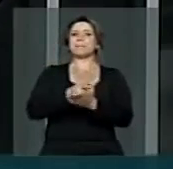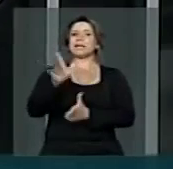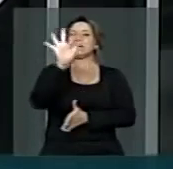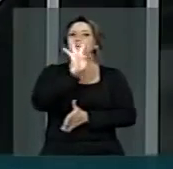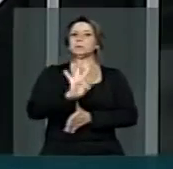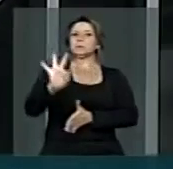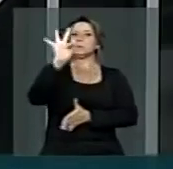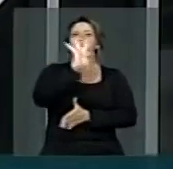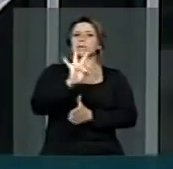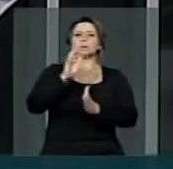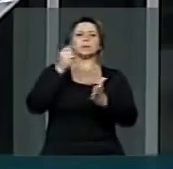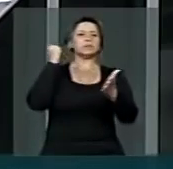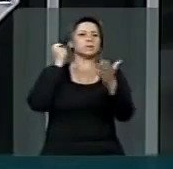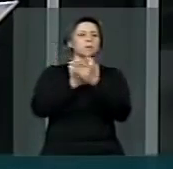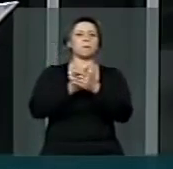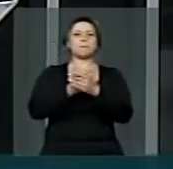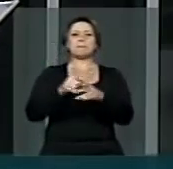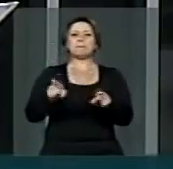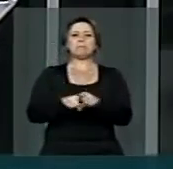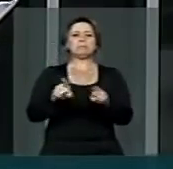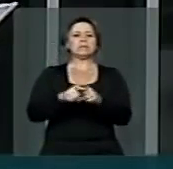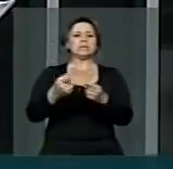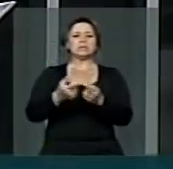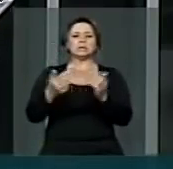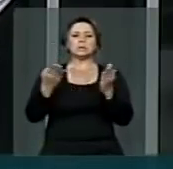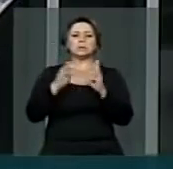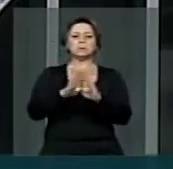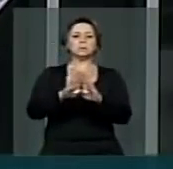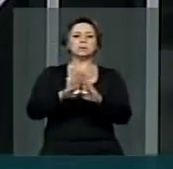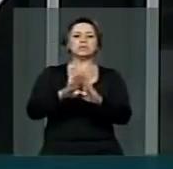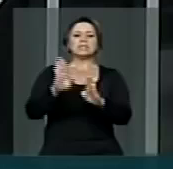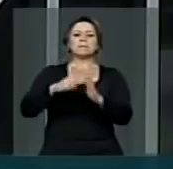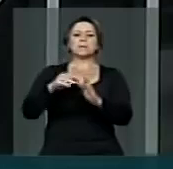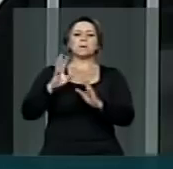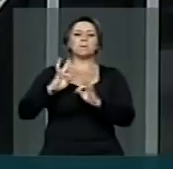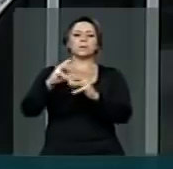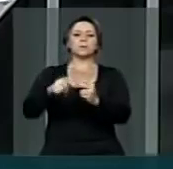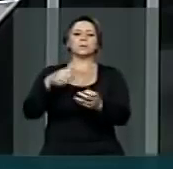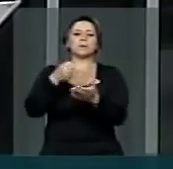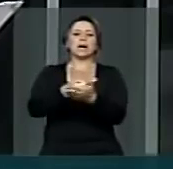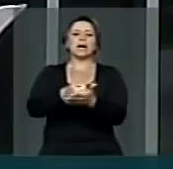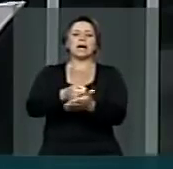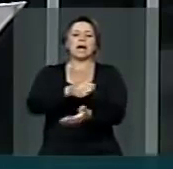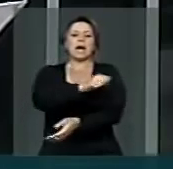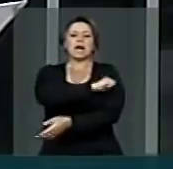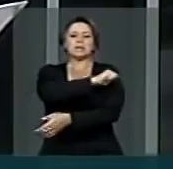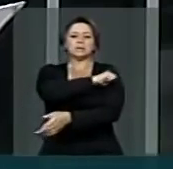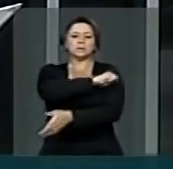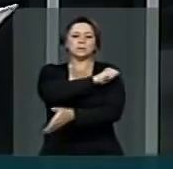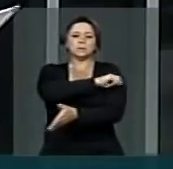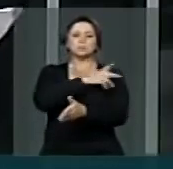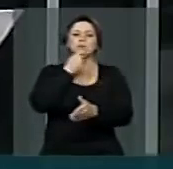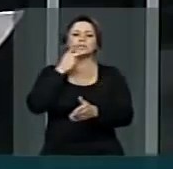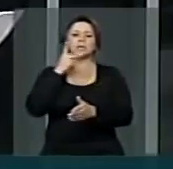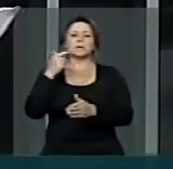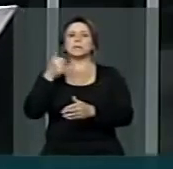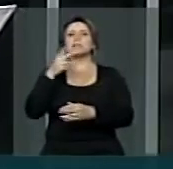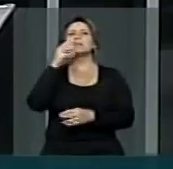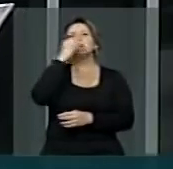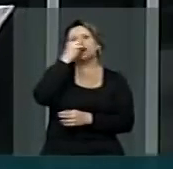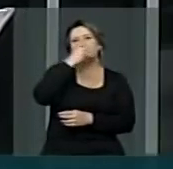universidades inteiras de porteira fechada, como se dizia antigamente em relação a fazendas de